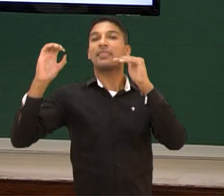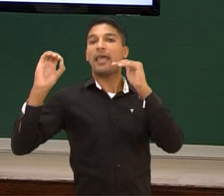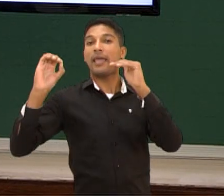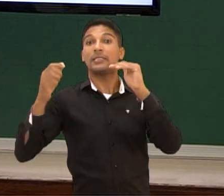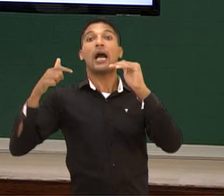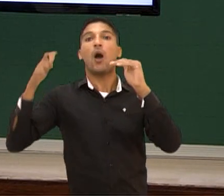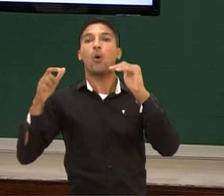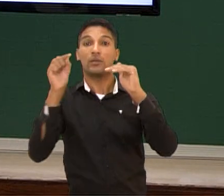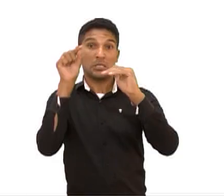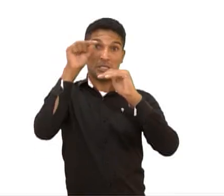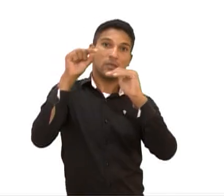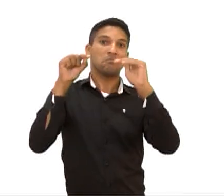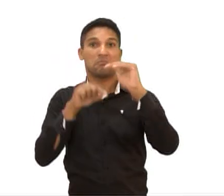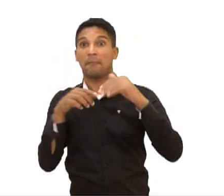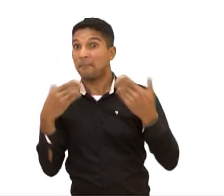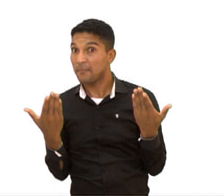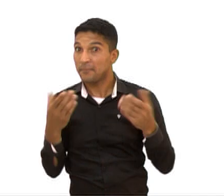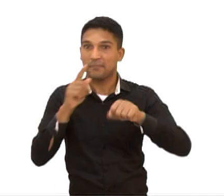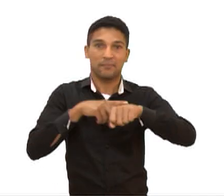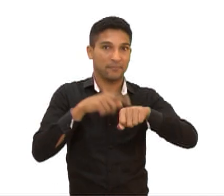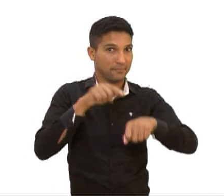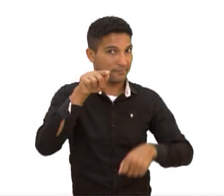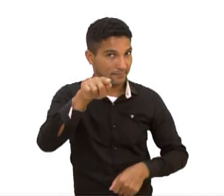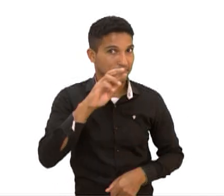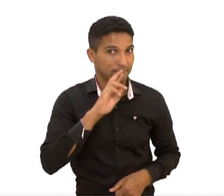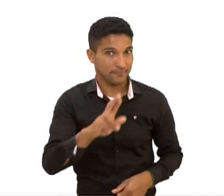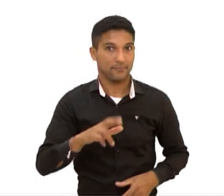Um tempinho para vocês.